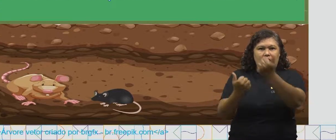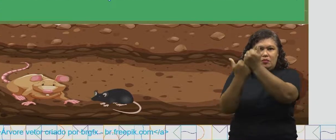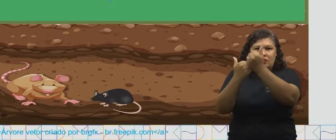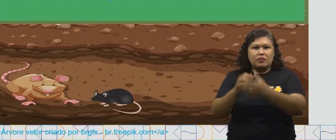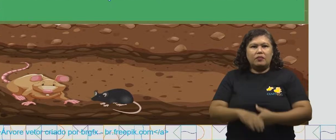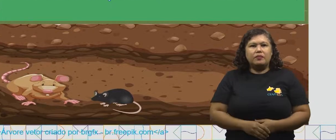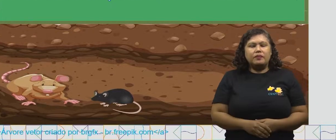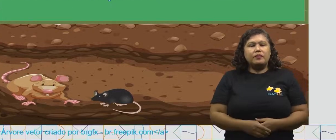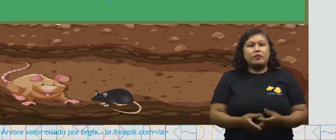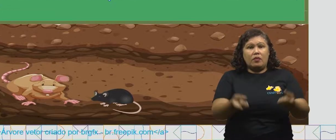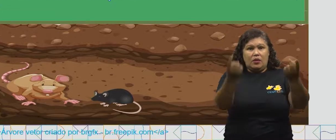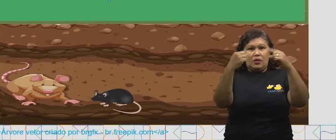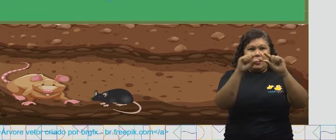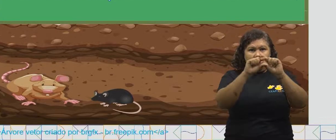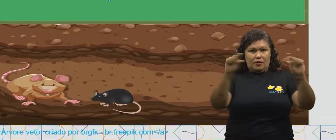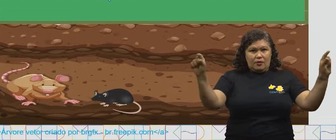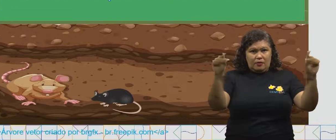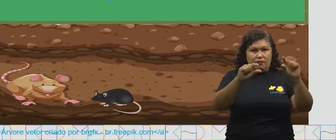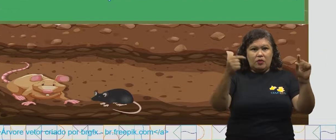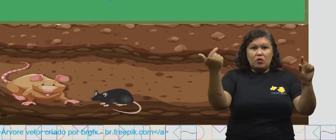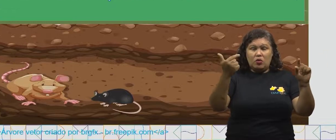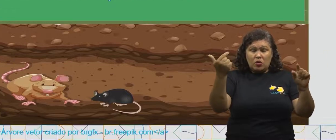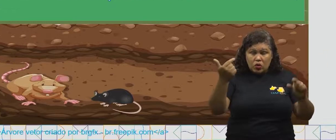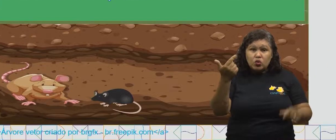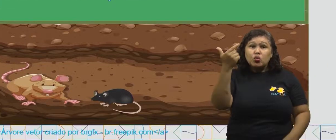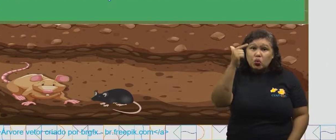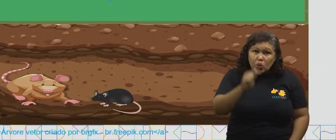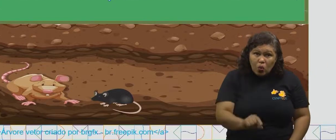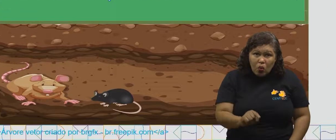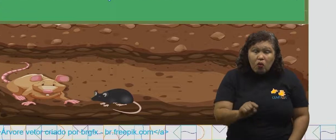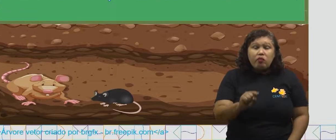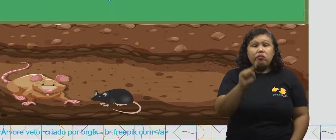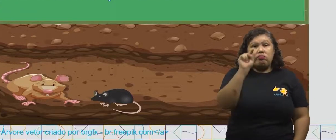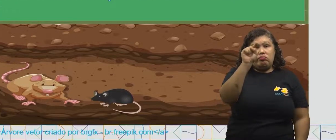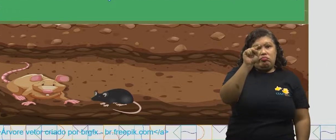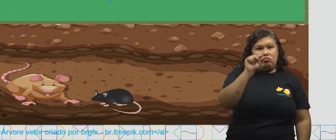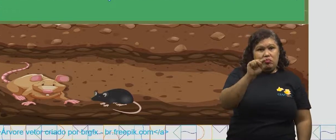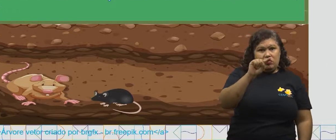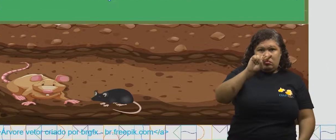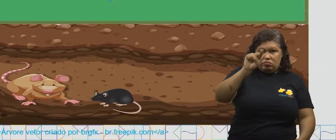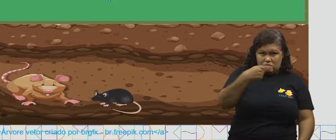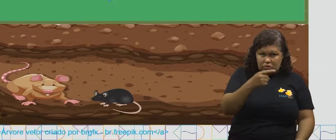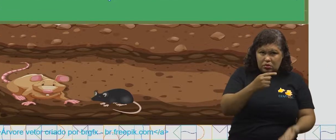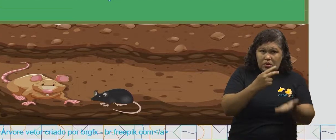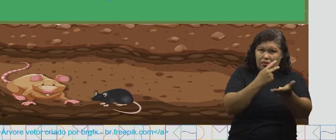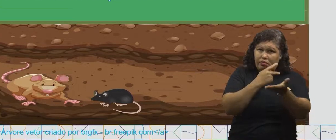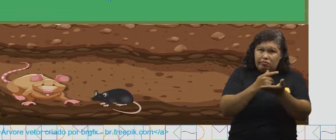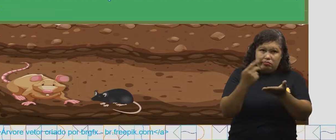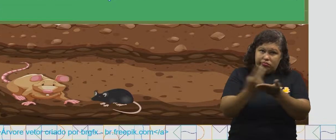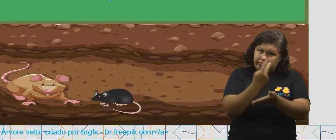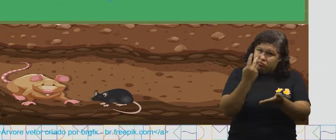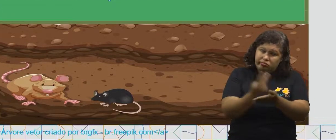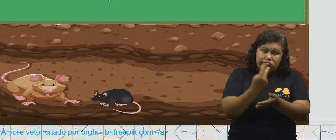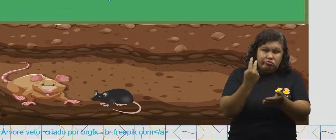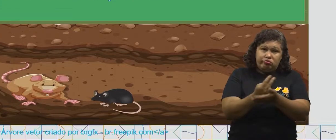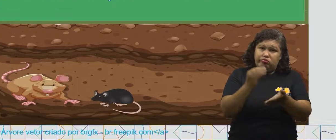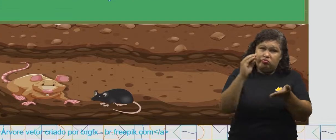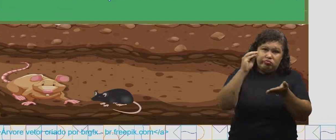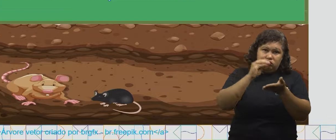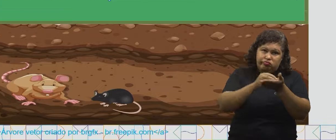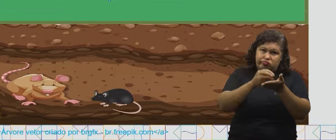do texto, há mais uma vez um ponto fora do lugar, o ponto e vírgula. Esse não é o lugar dele, não,